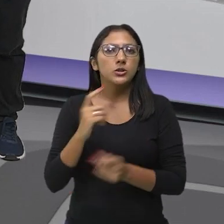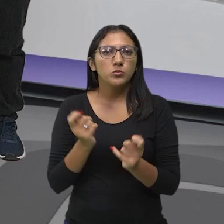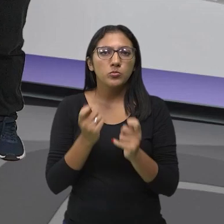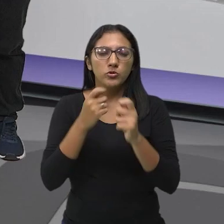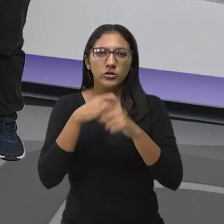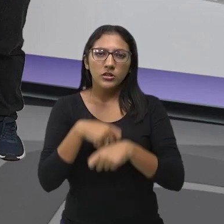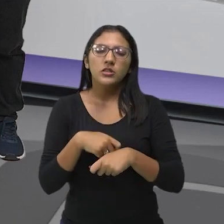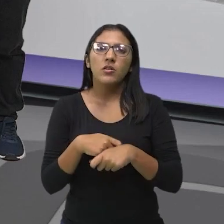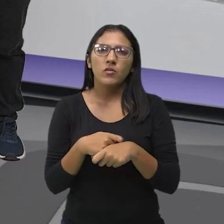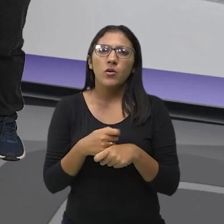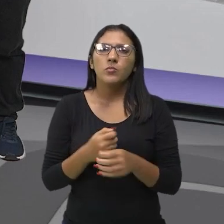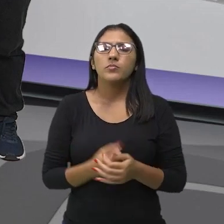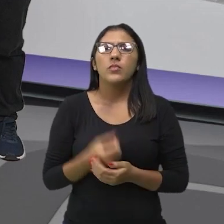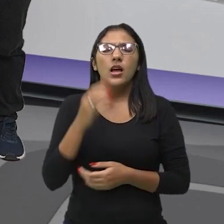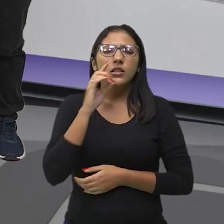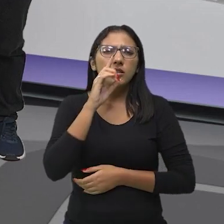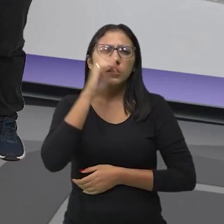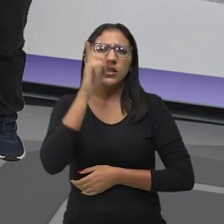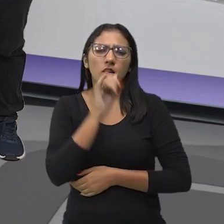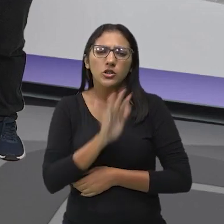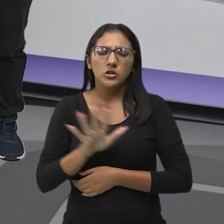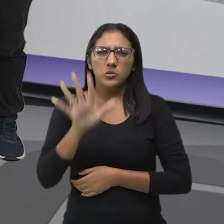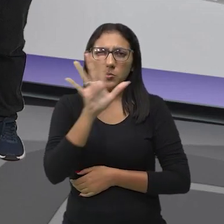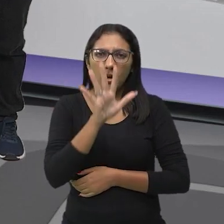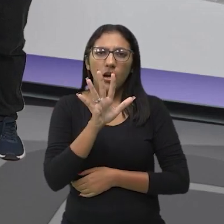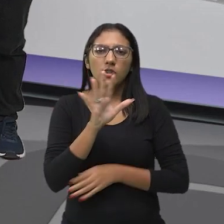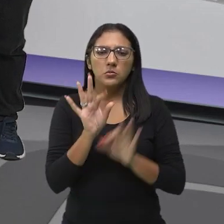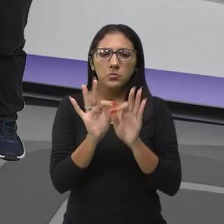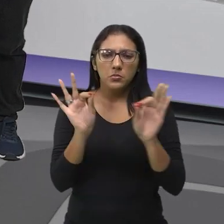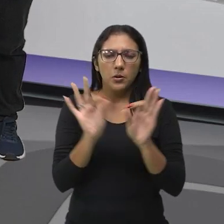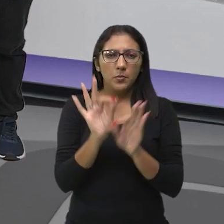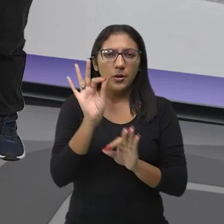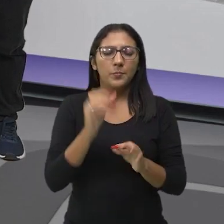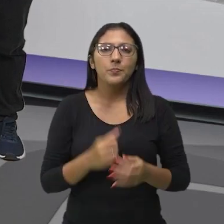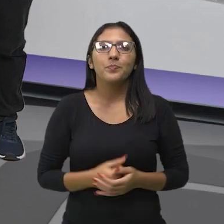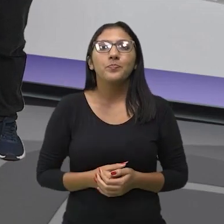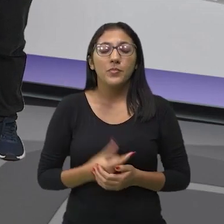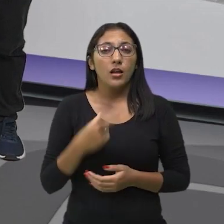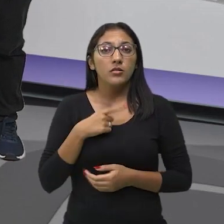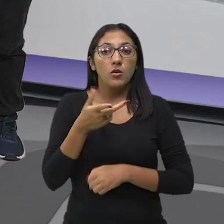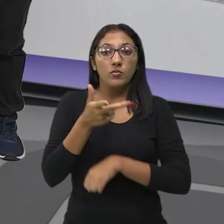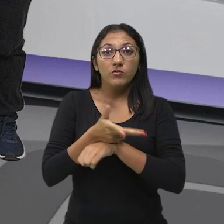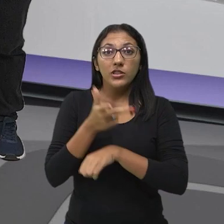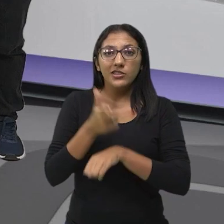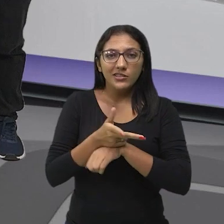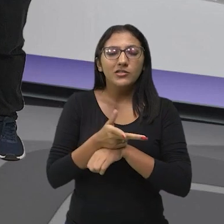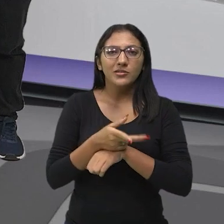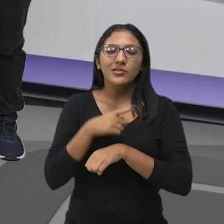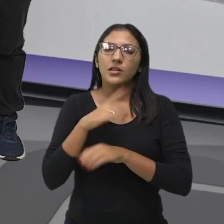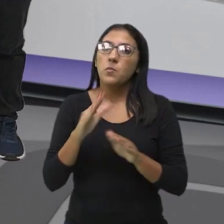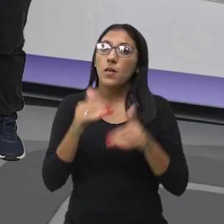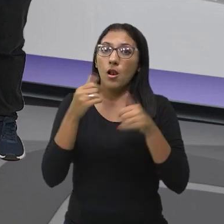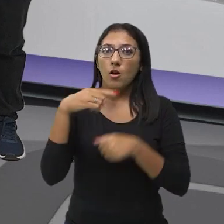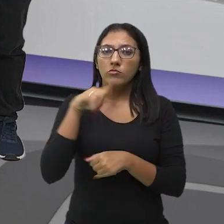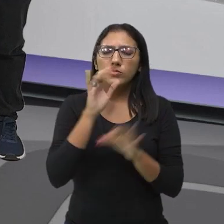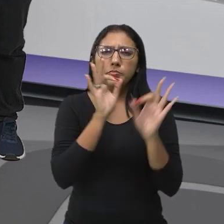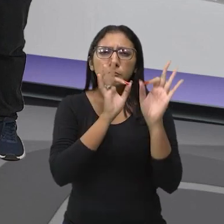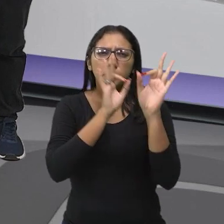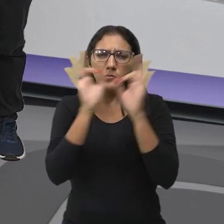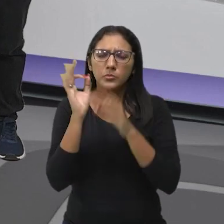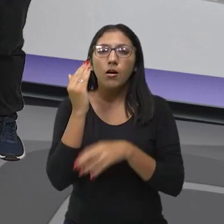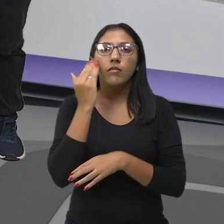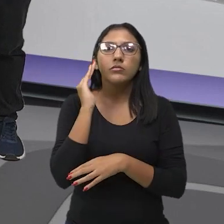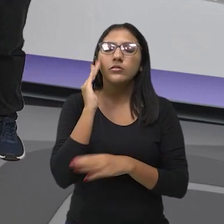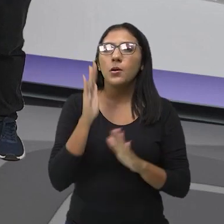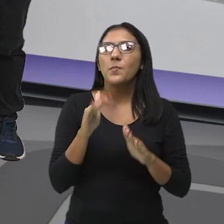de perímetro da circunferência, tá bom? A gente trouxe aqui um vídeo que vai ilustrar para você de uma maneira